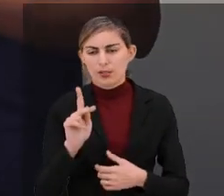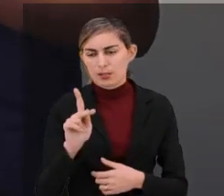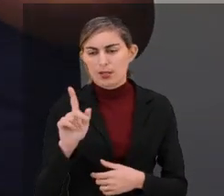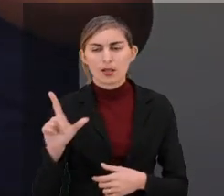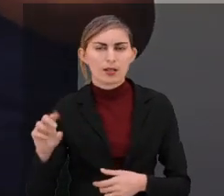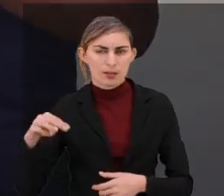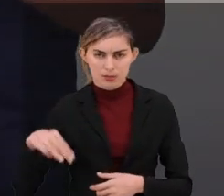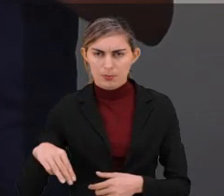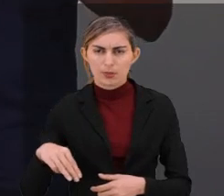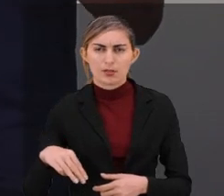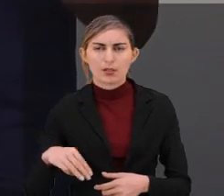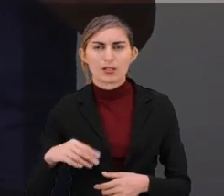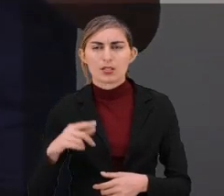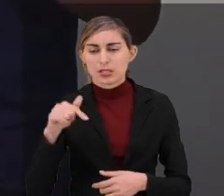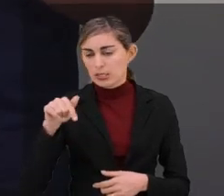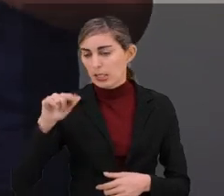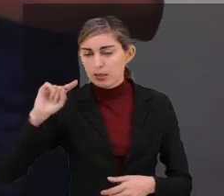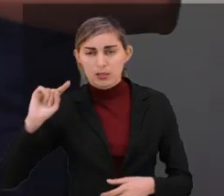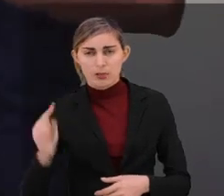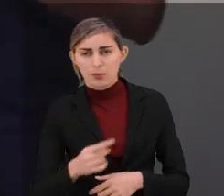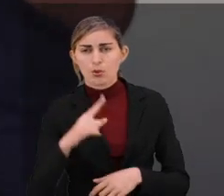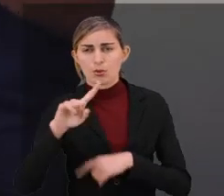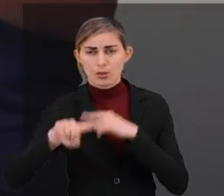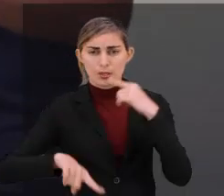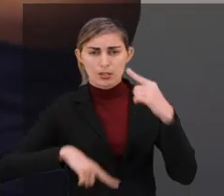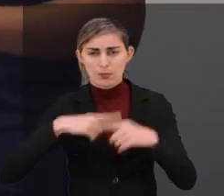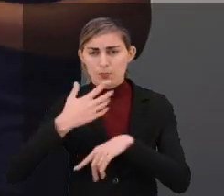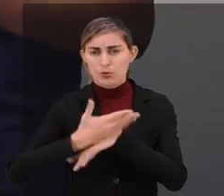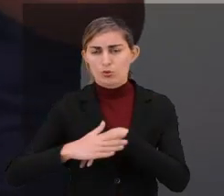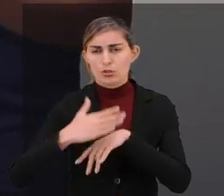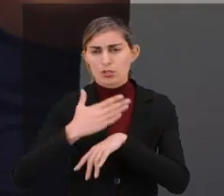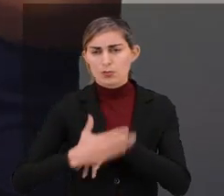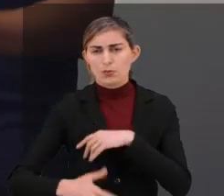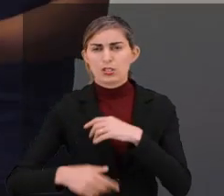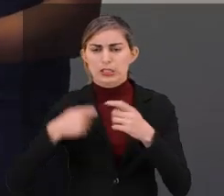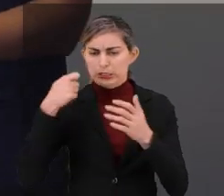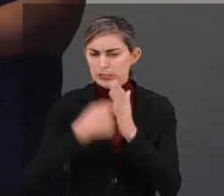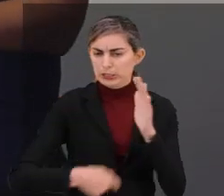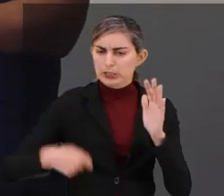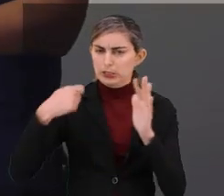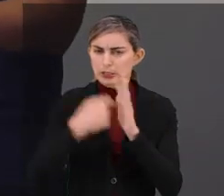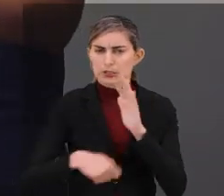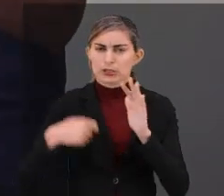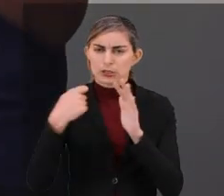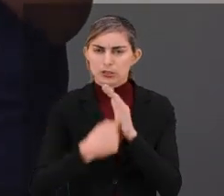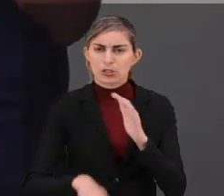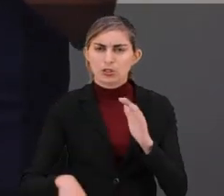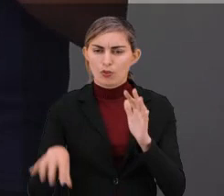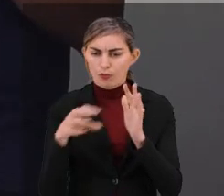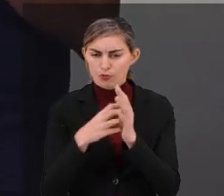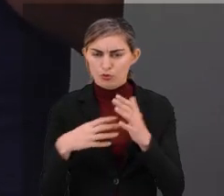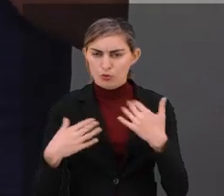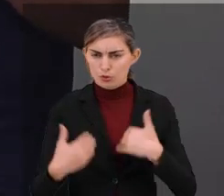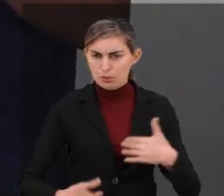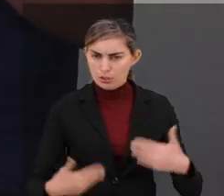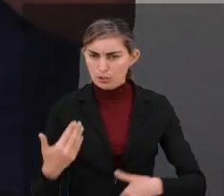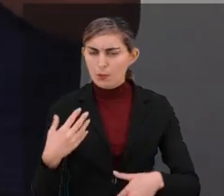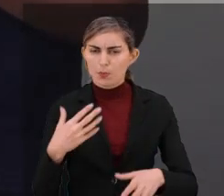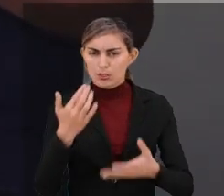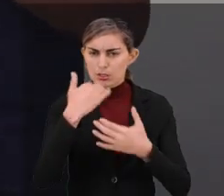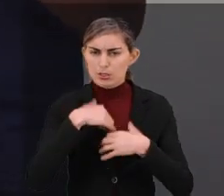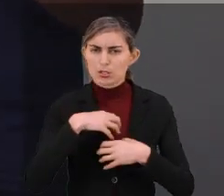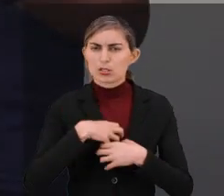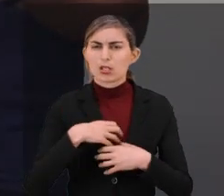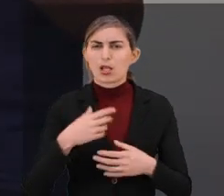certo? E aí dessas 7.000, depois dos treinamentos, depois de muita assistência, depois do funcionário trazer isso para dentro